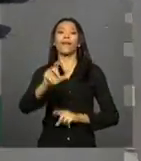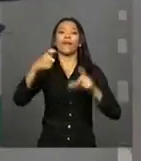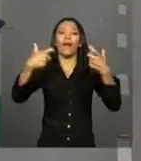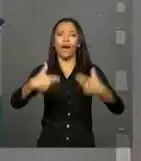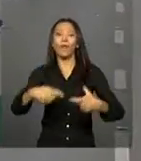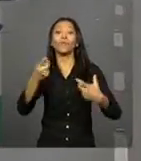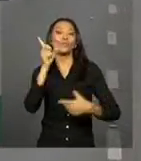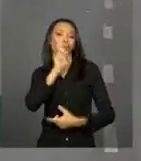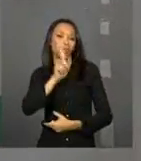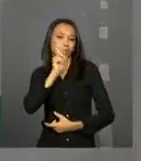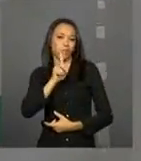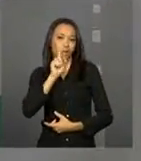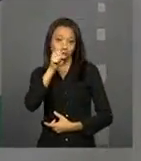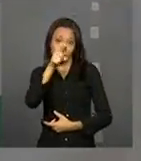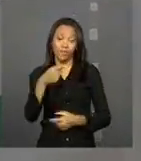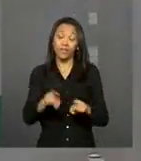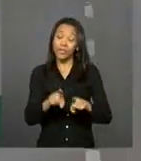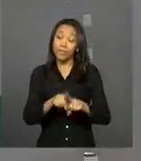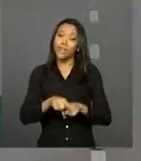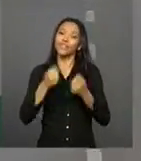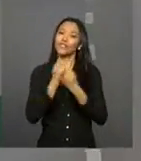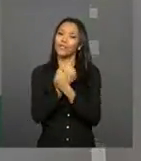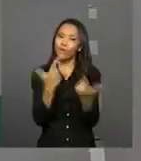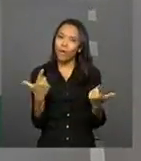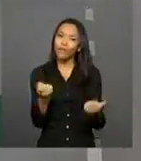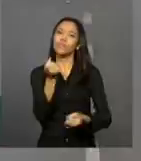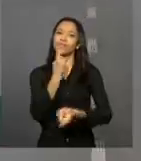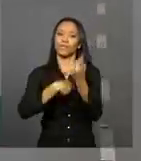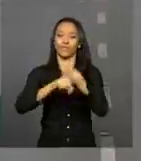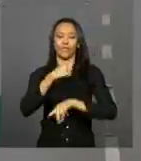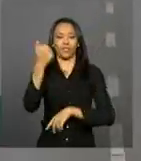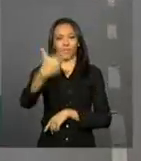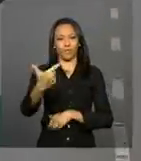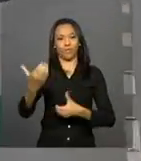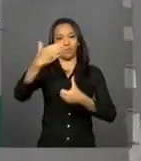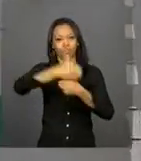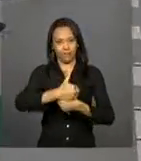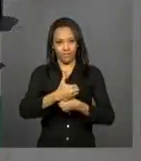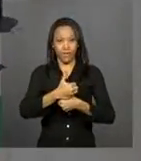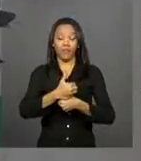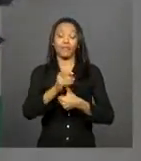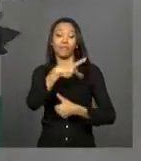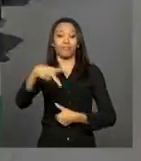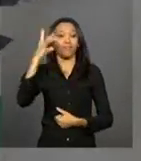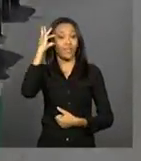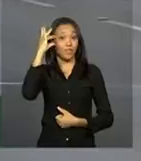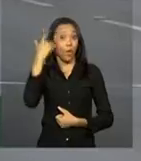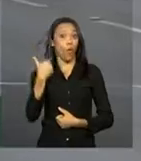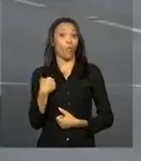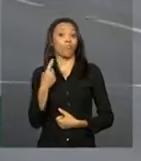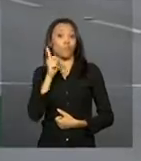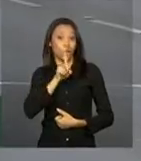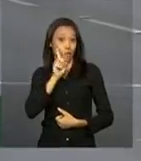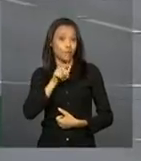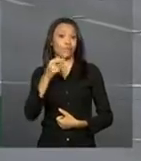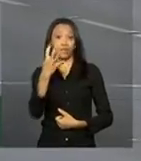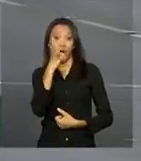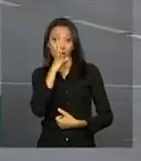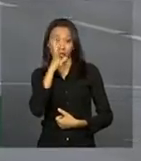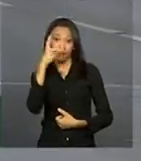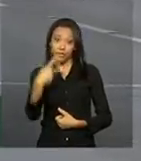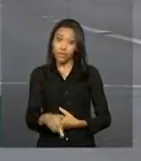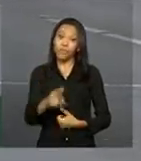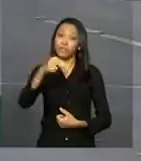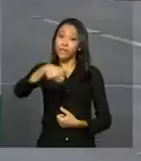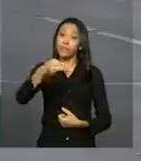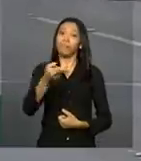Baltimore, nos Estados Unidos, e desejando sorte e sucesso nesse segundo mandato. Olha só, essa aqui veio de longe, lá dos Estados Unidos, participando então com a gente